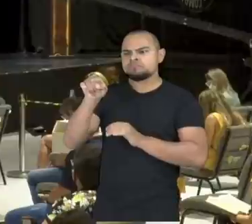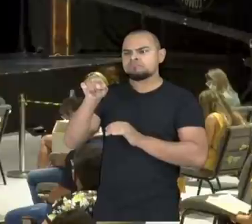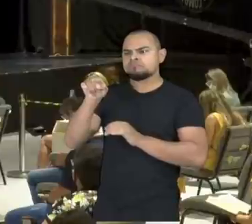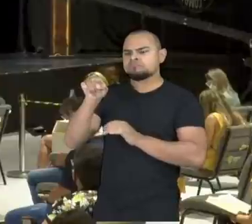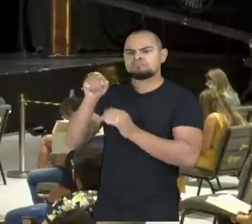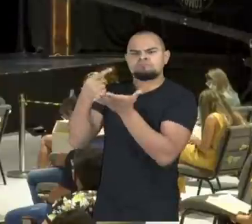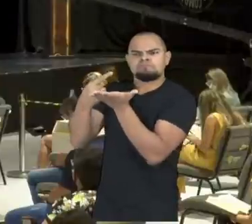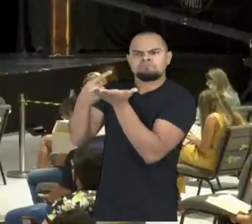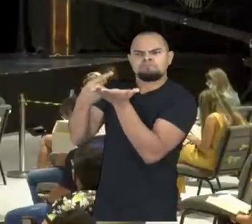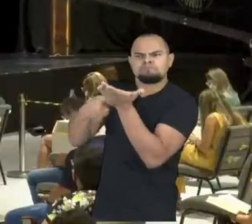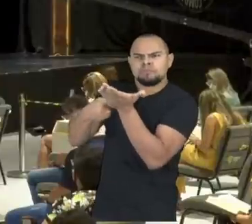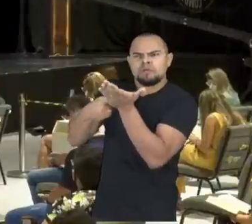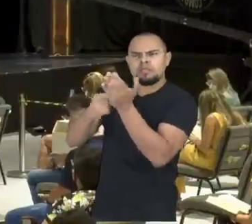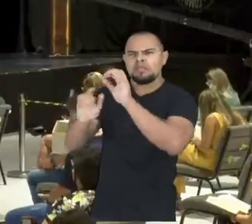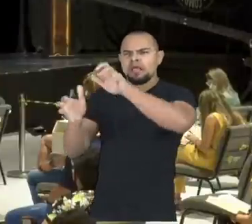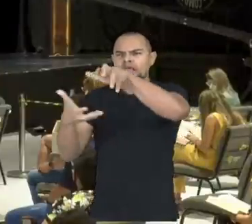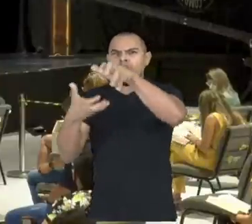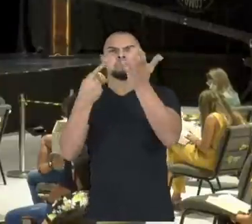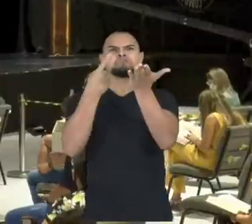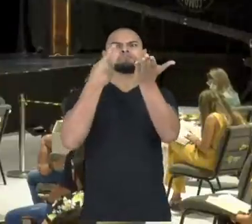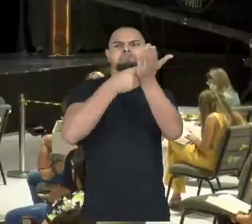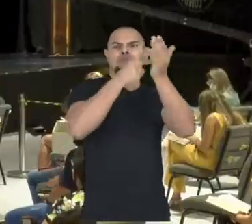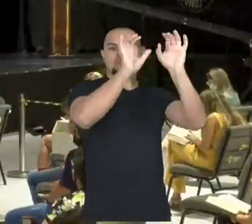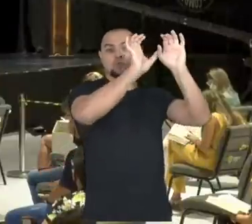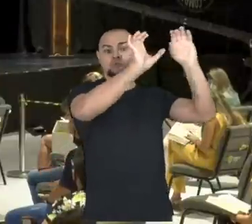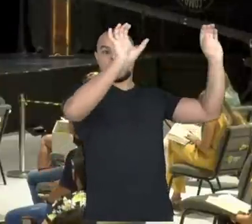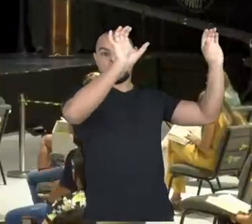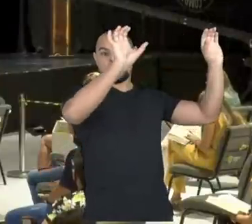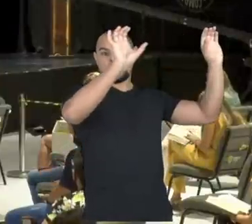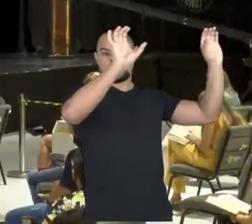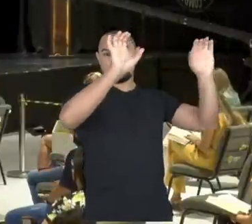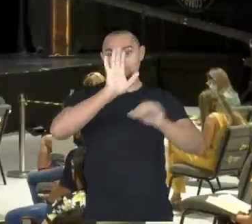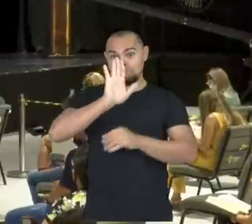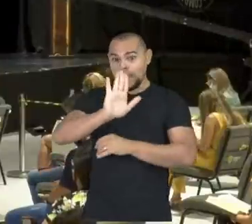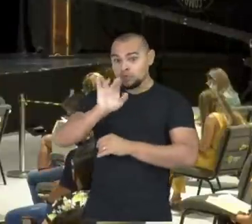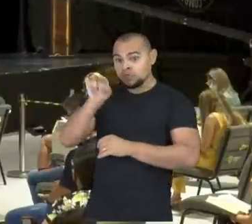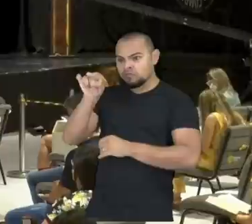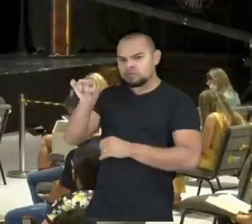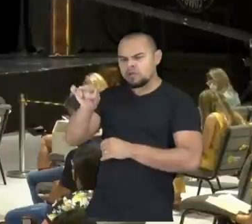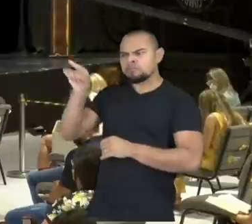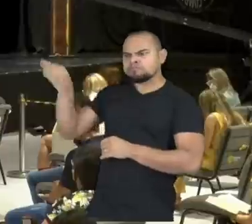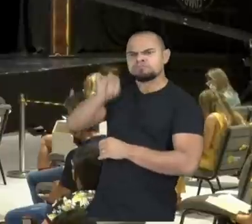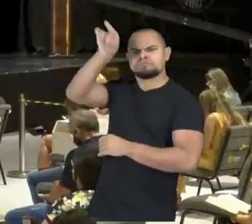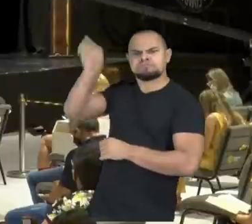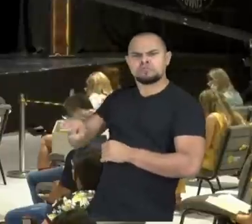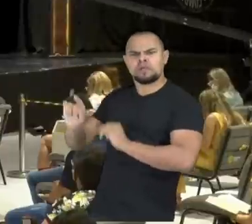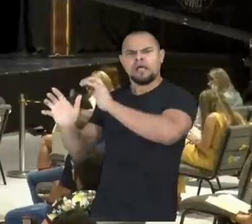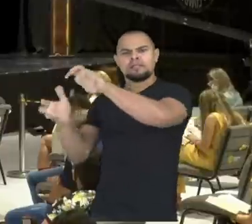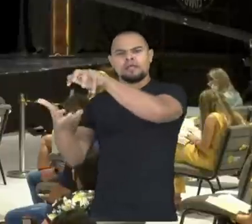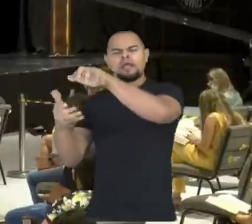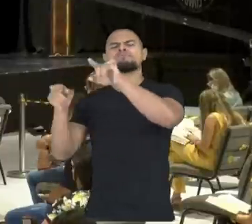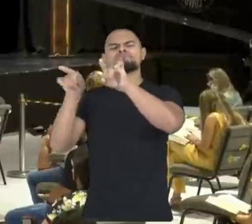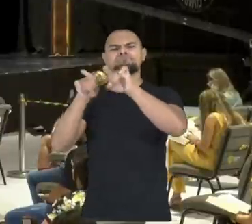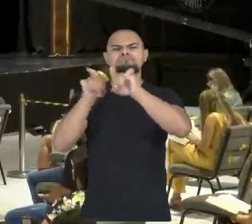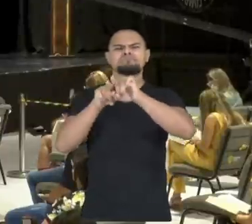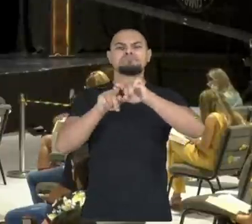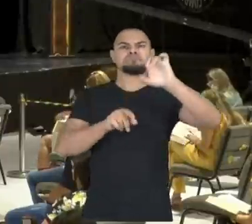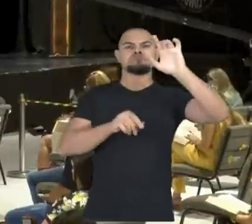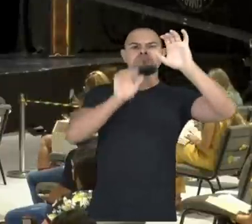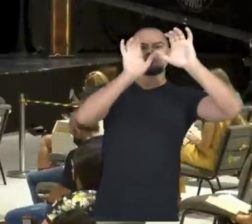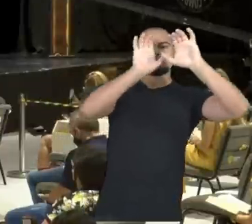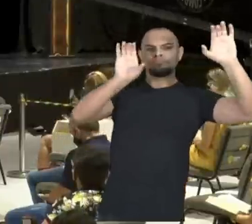terá sido ligado nos céus. E o que você desligar na terra, terá